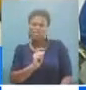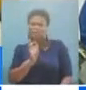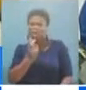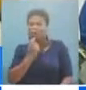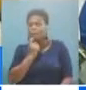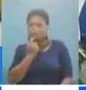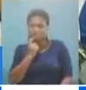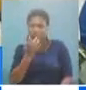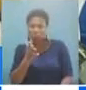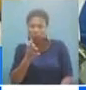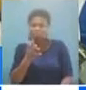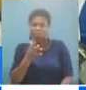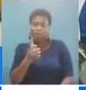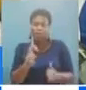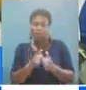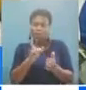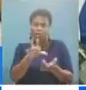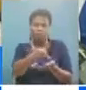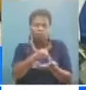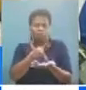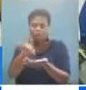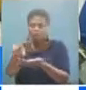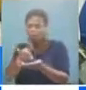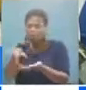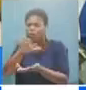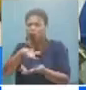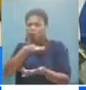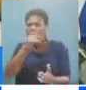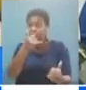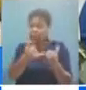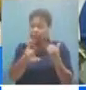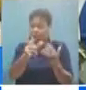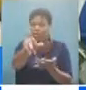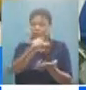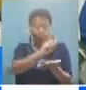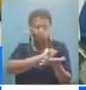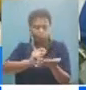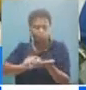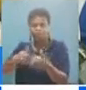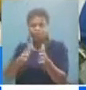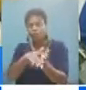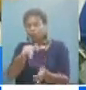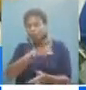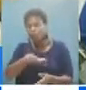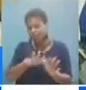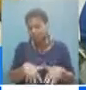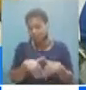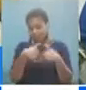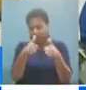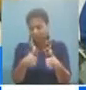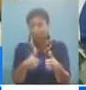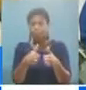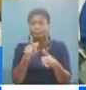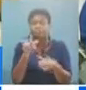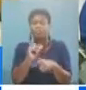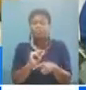abril com o levantamento de pontos críticos em todos os bairros da cidade